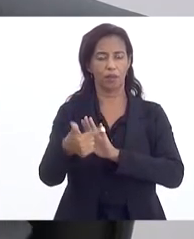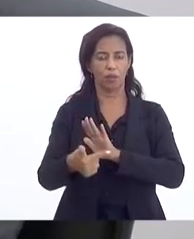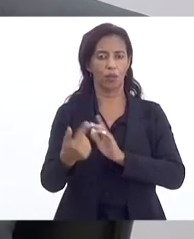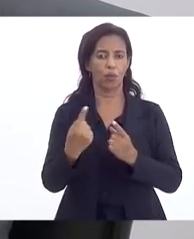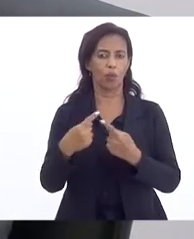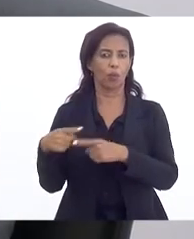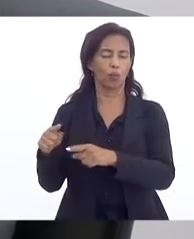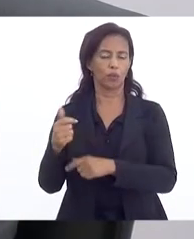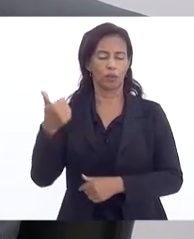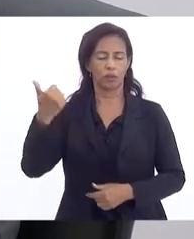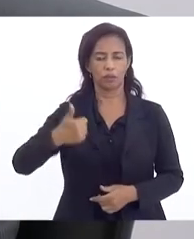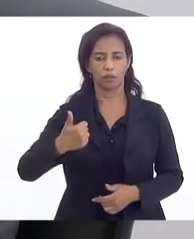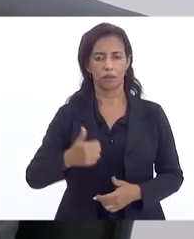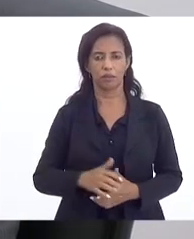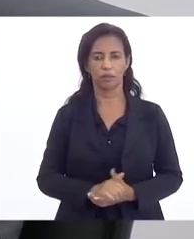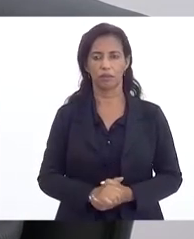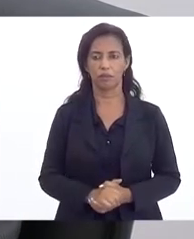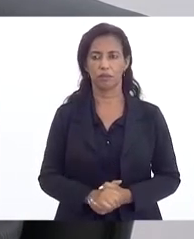contrário à emenda 1.